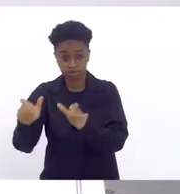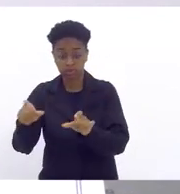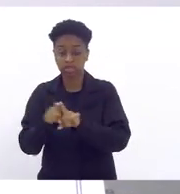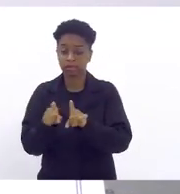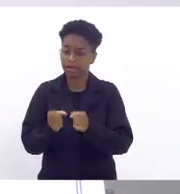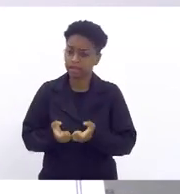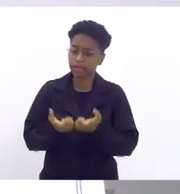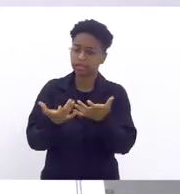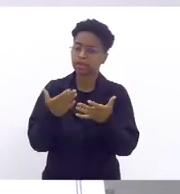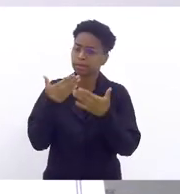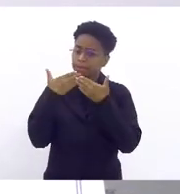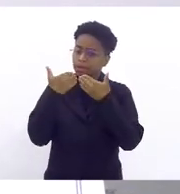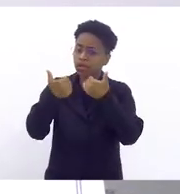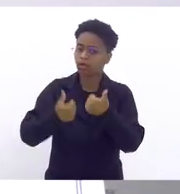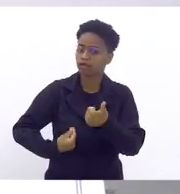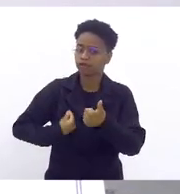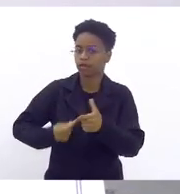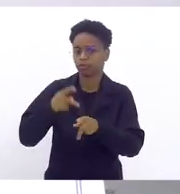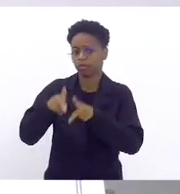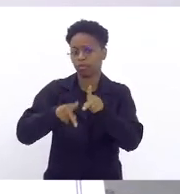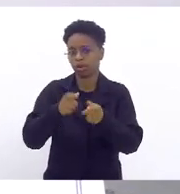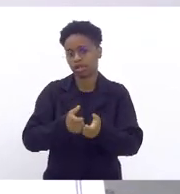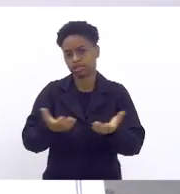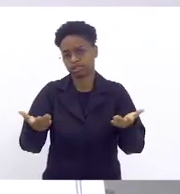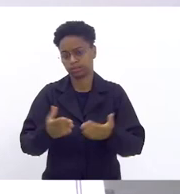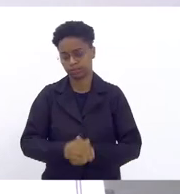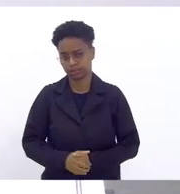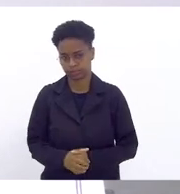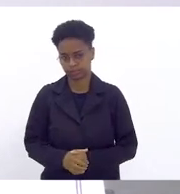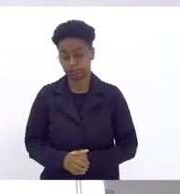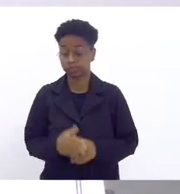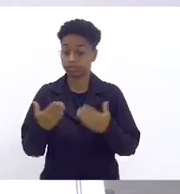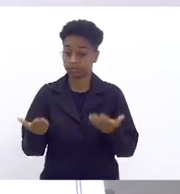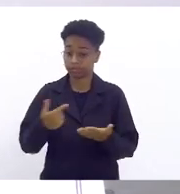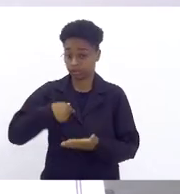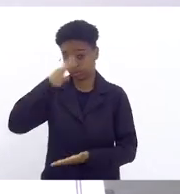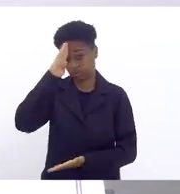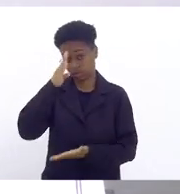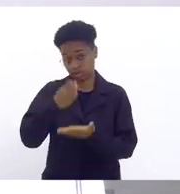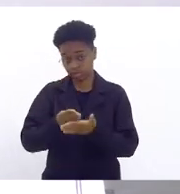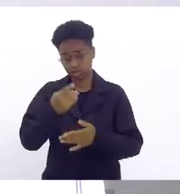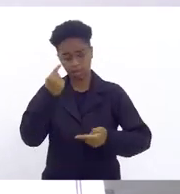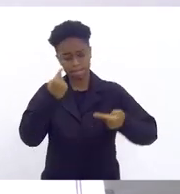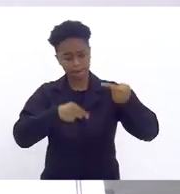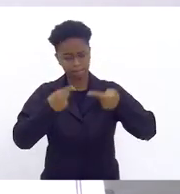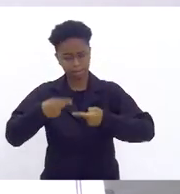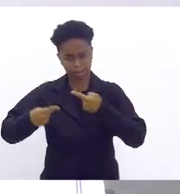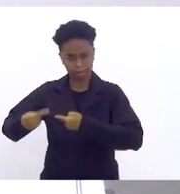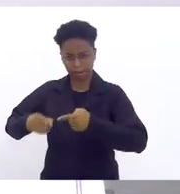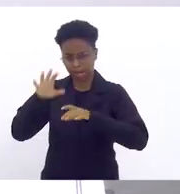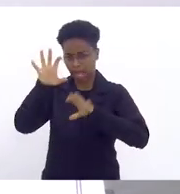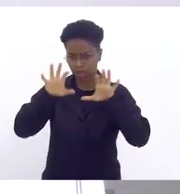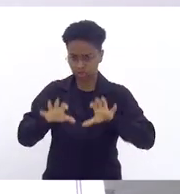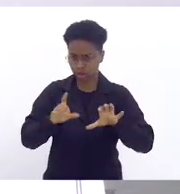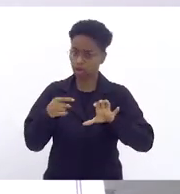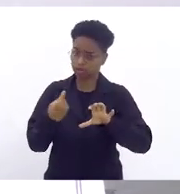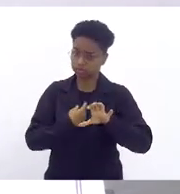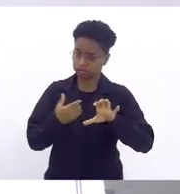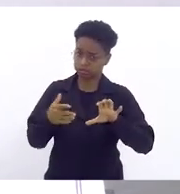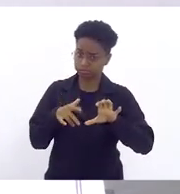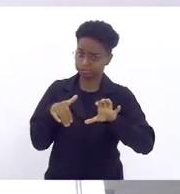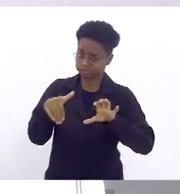população Nossa então eu acredito que nas discussões regionais que nós Faremos também